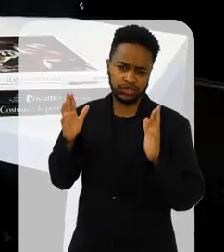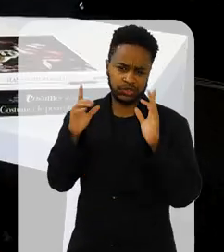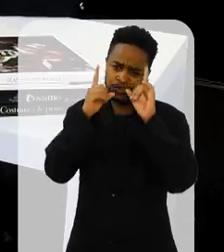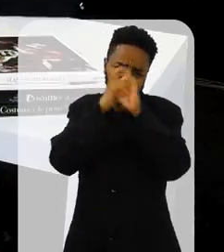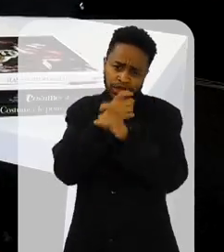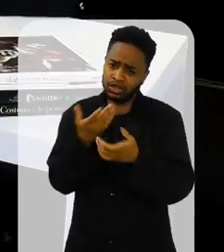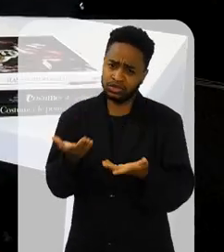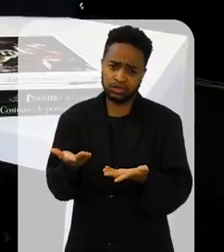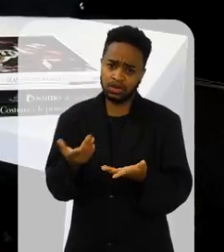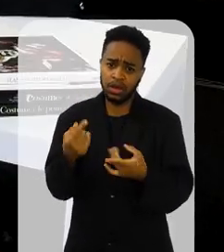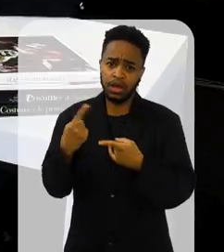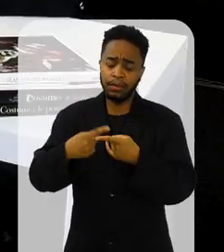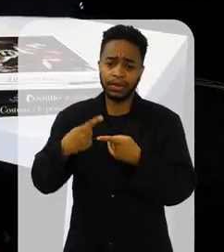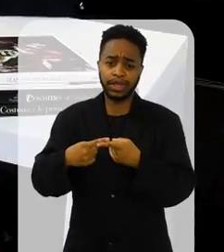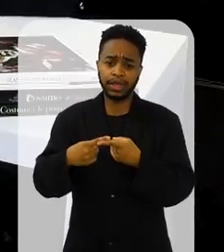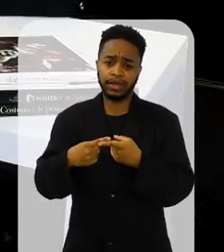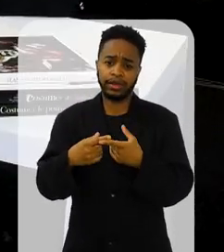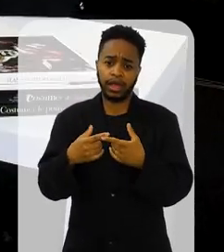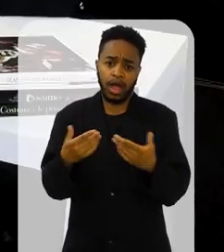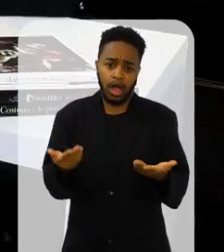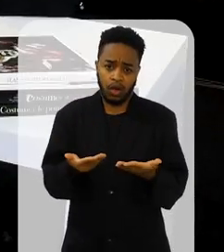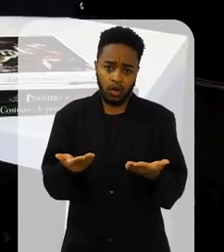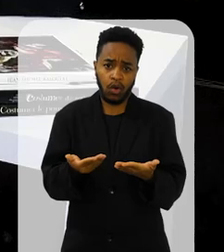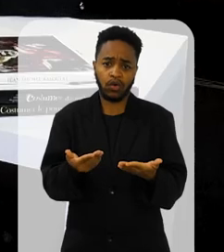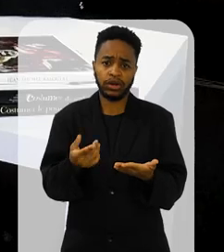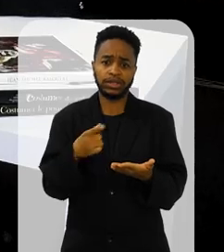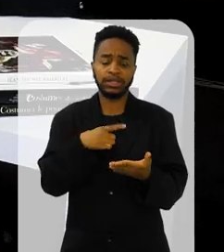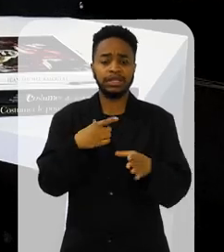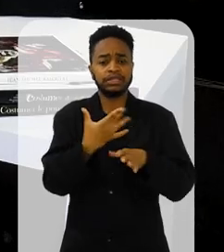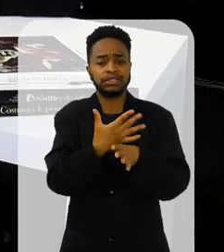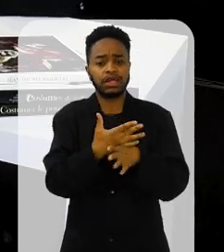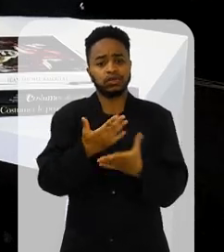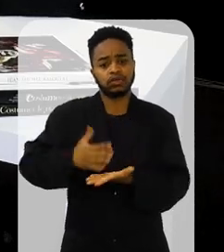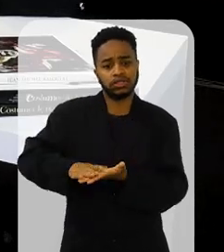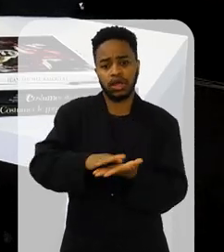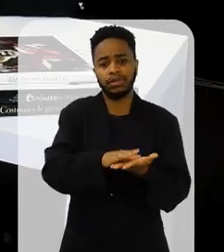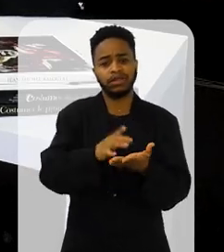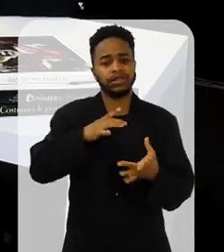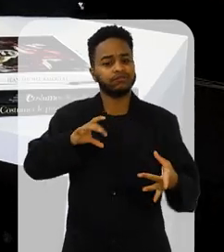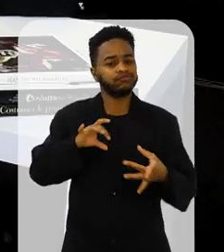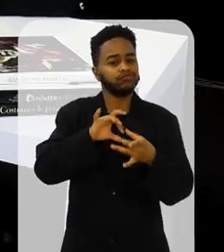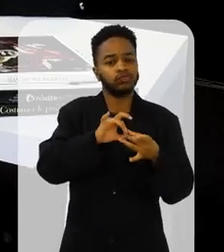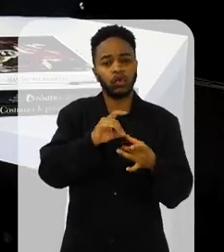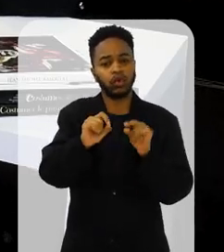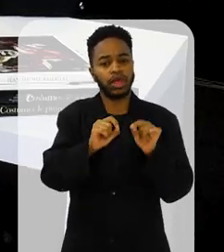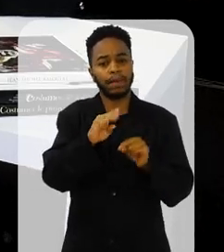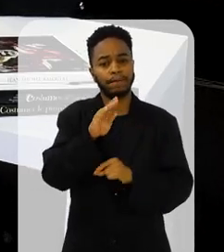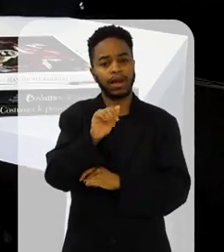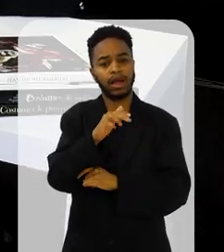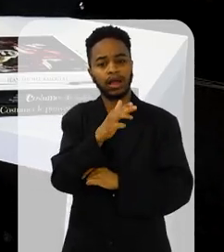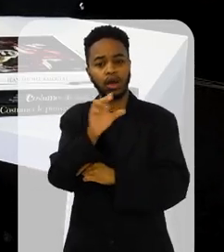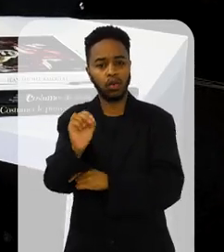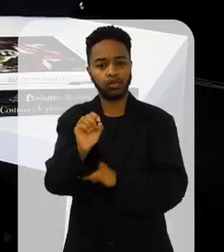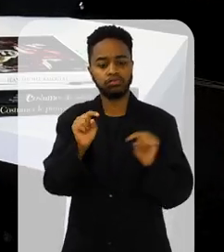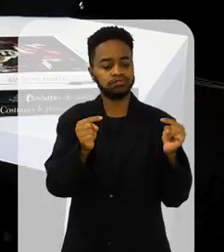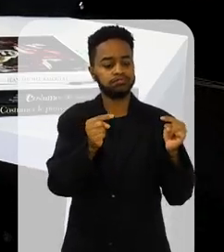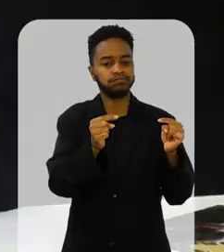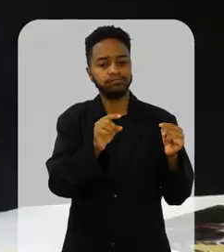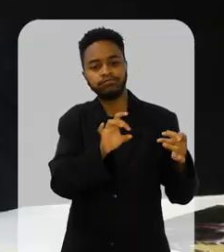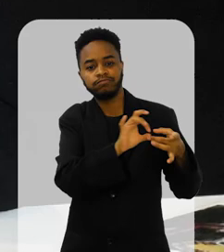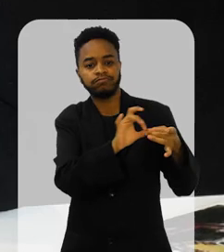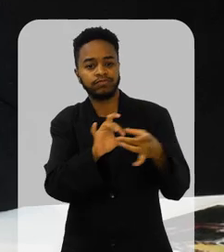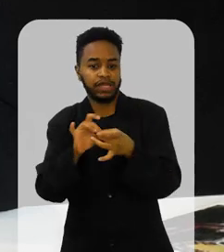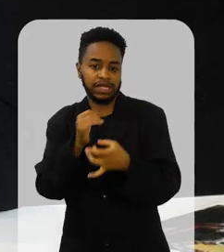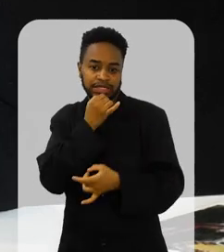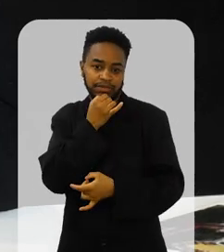Porque o povo vai, ainda mais com o advento da cidade do samba, né? Você cria uma proximidade dos barracões, e aí você tem um escultor